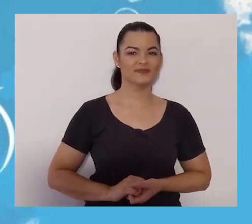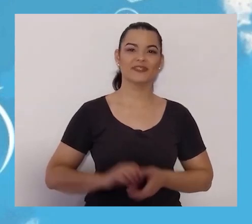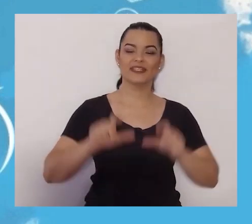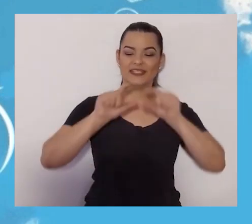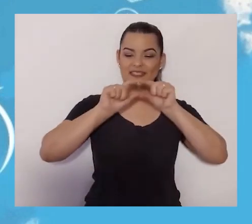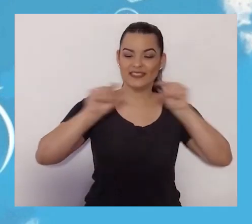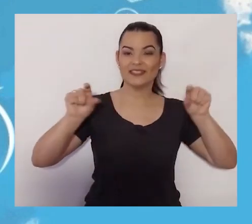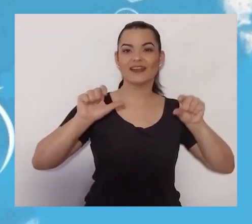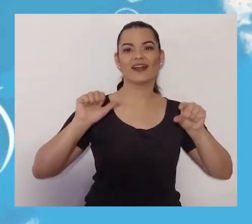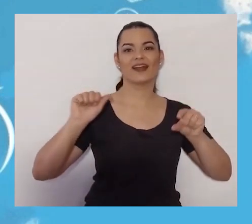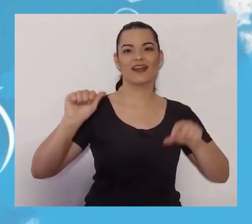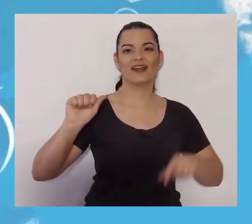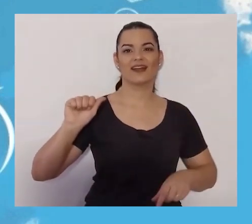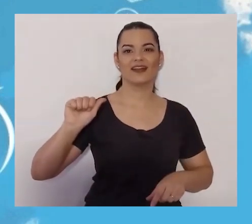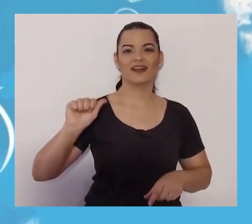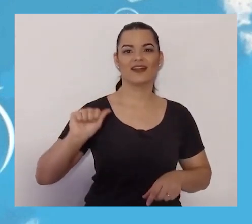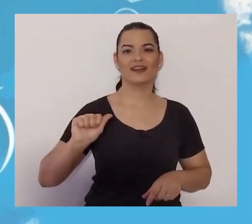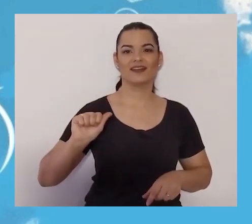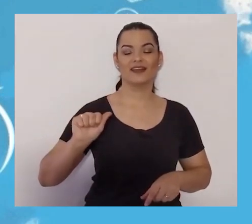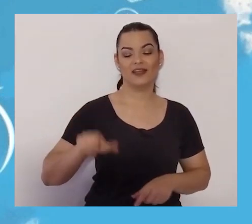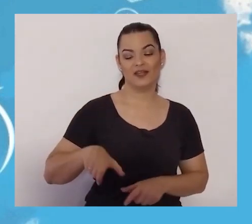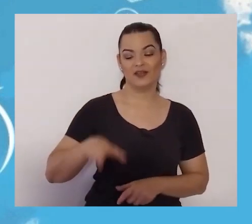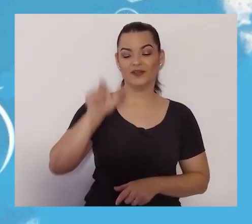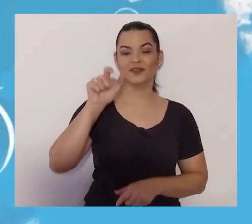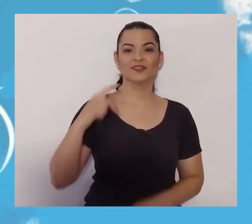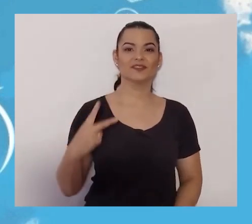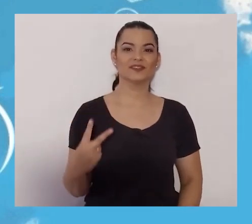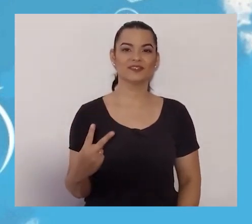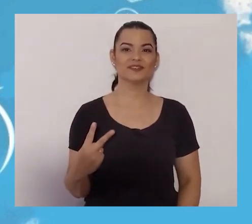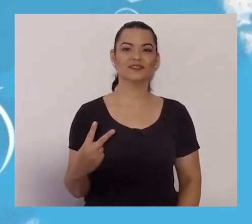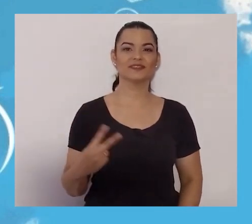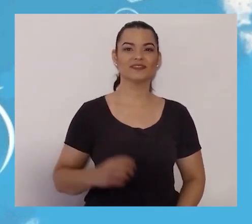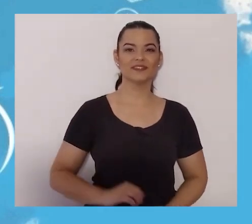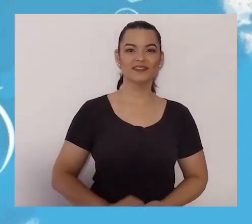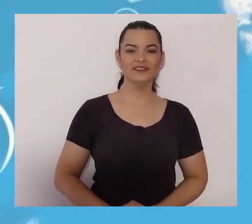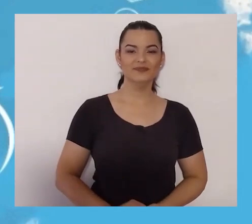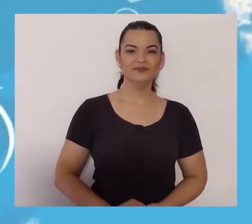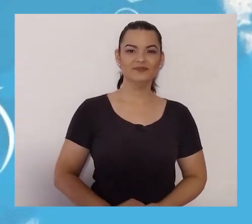Está na linha A, coluna 2.